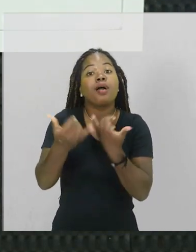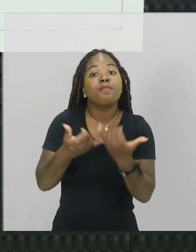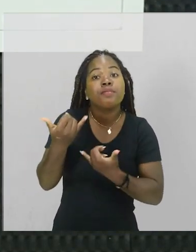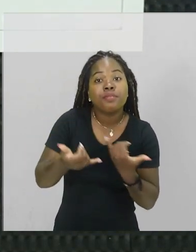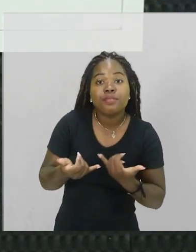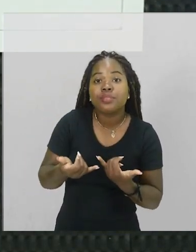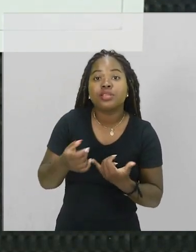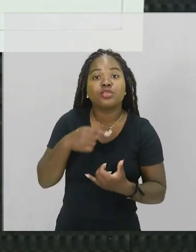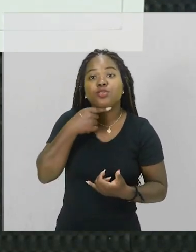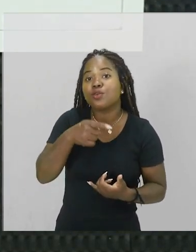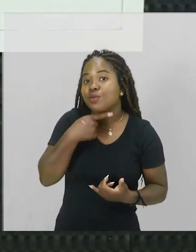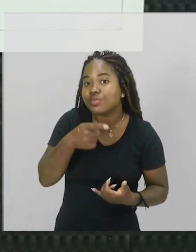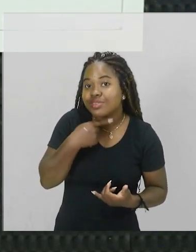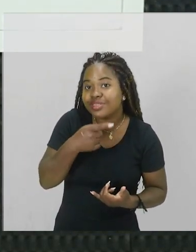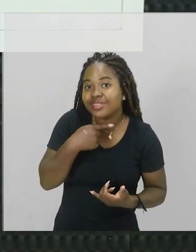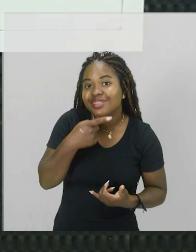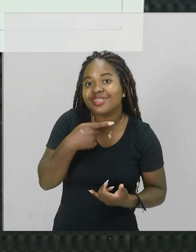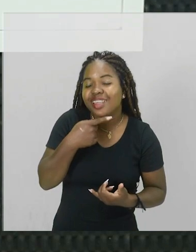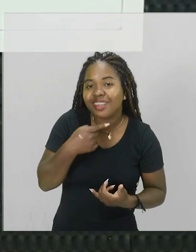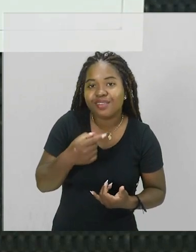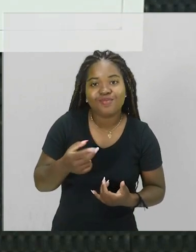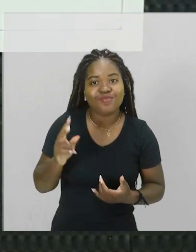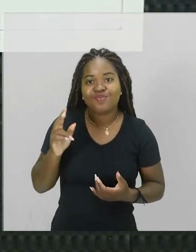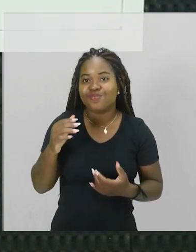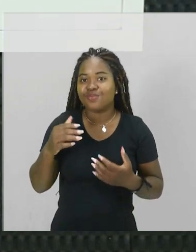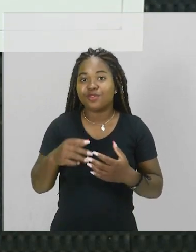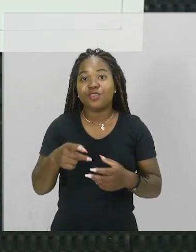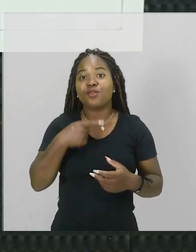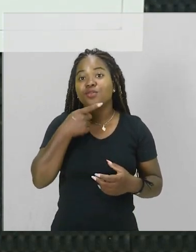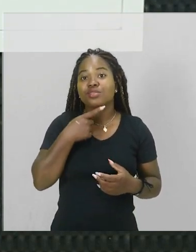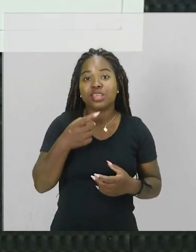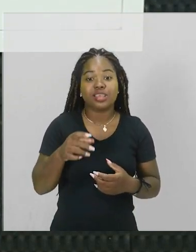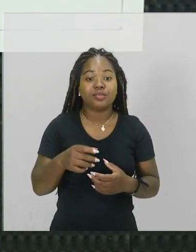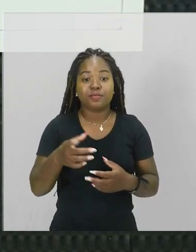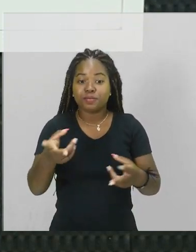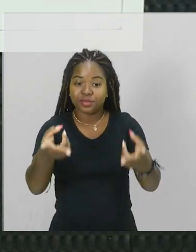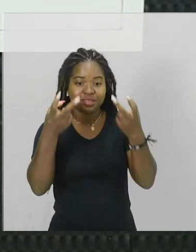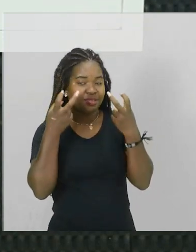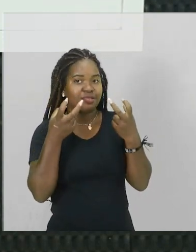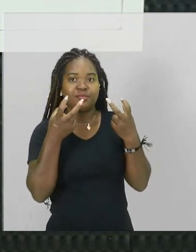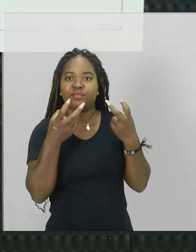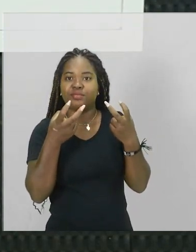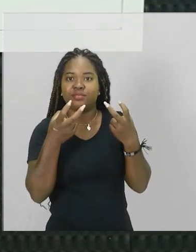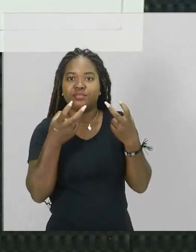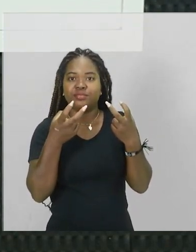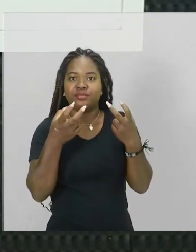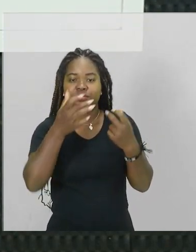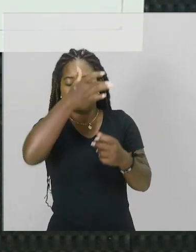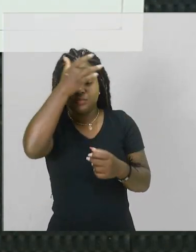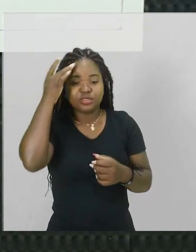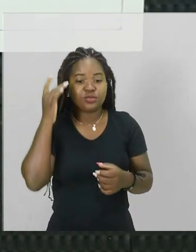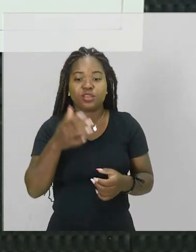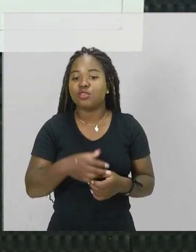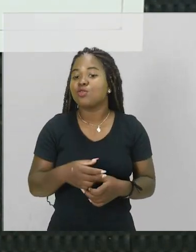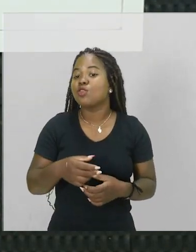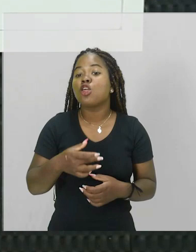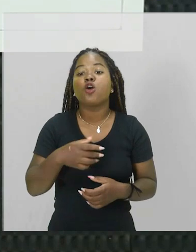não conseguem ser vistas, né? Bom, tem até uma